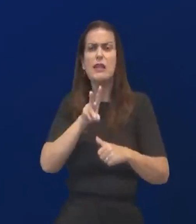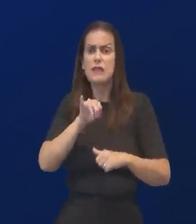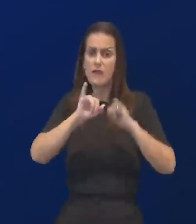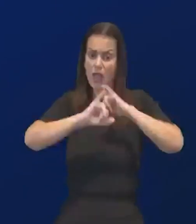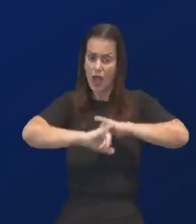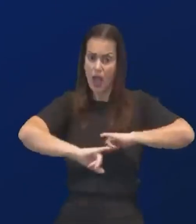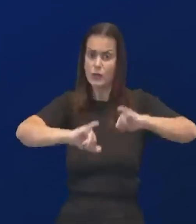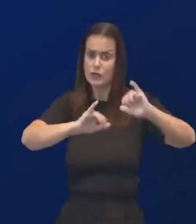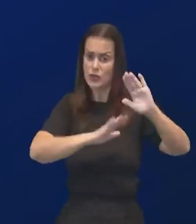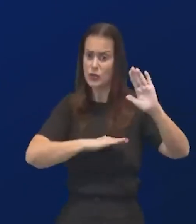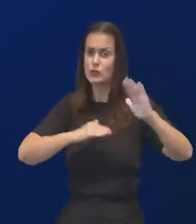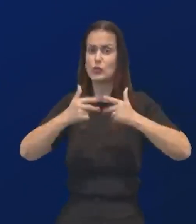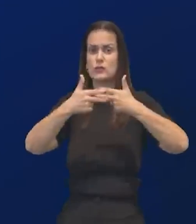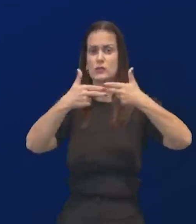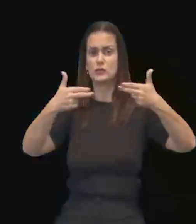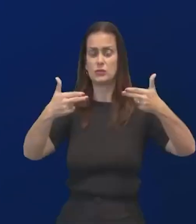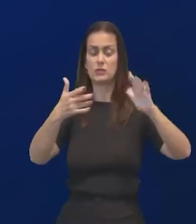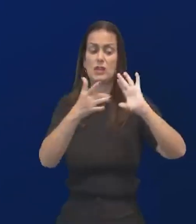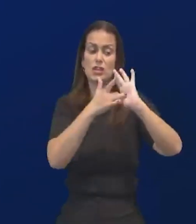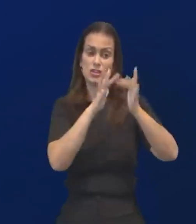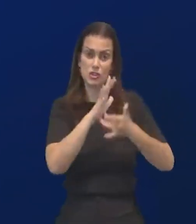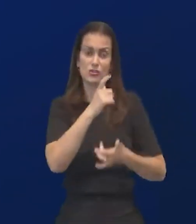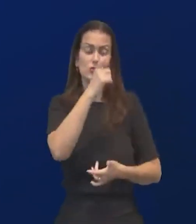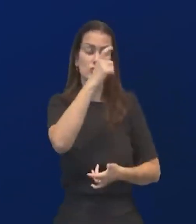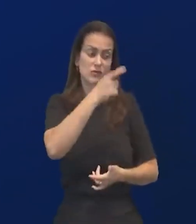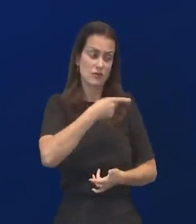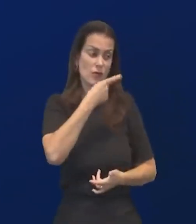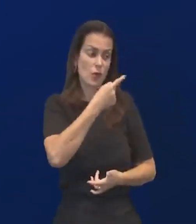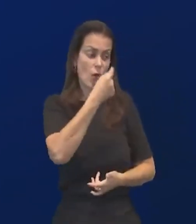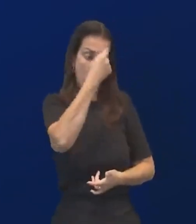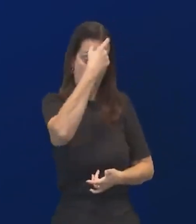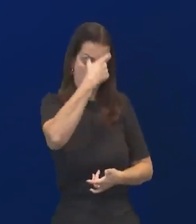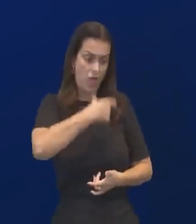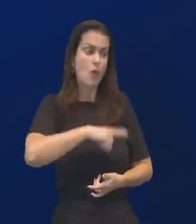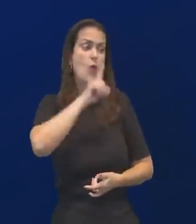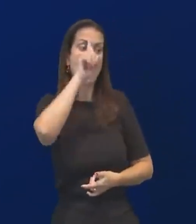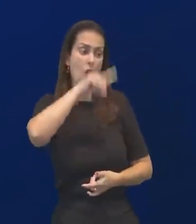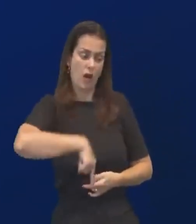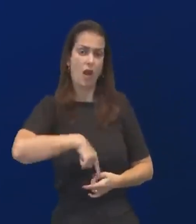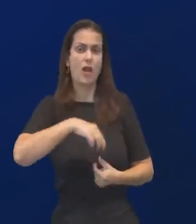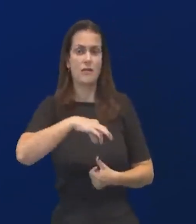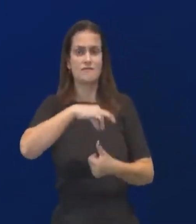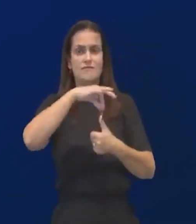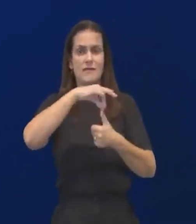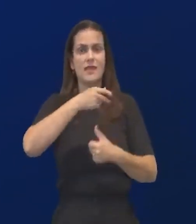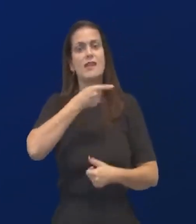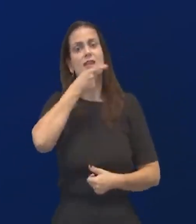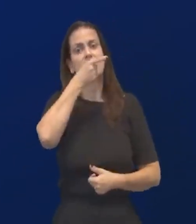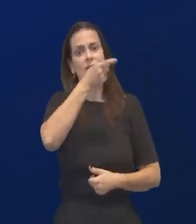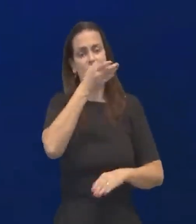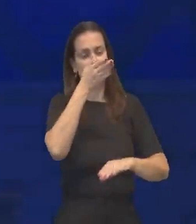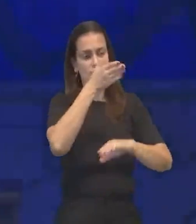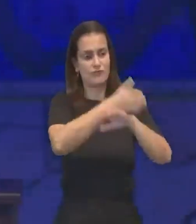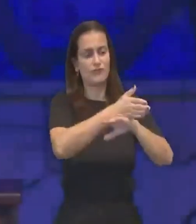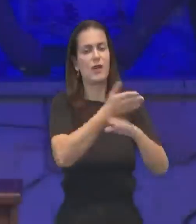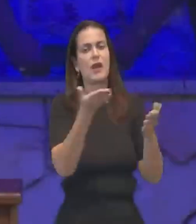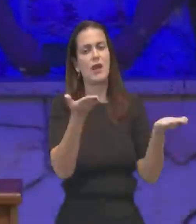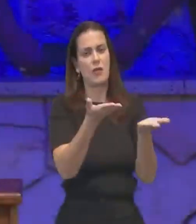coisas. Disse-lhe Jesus: eu sou, eu que falo